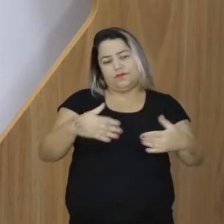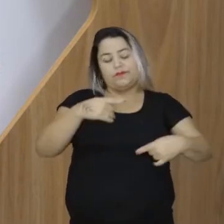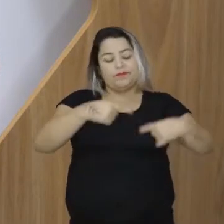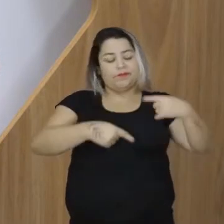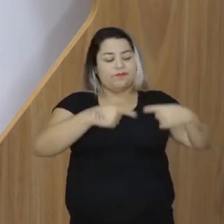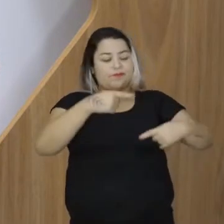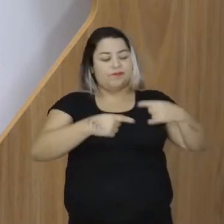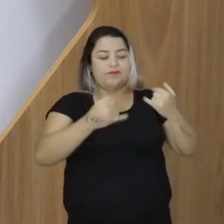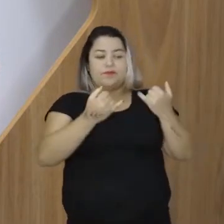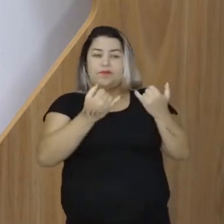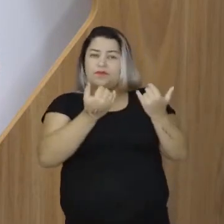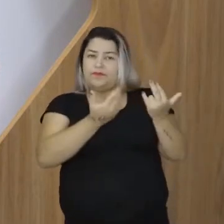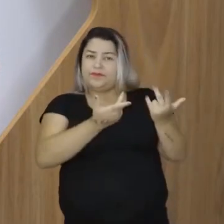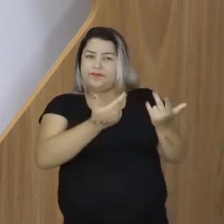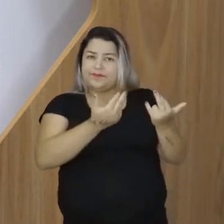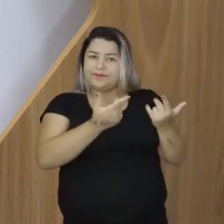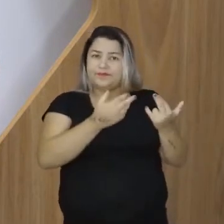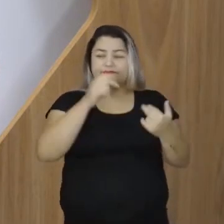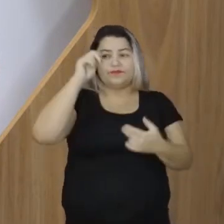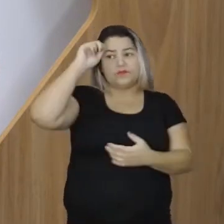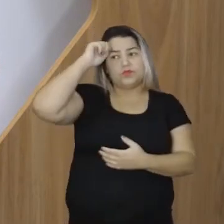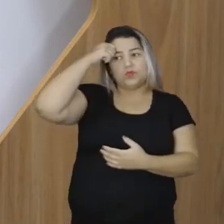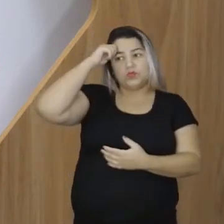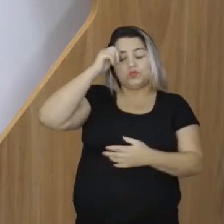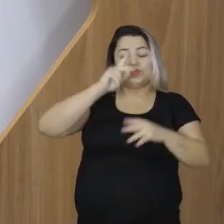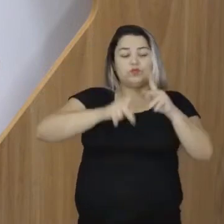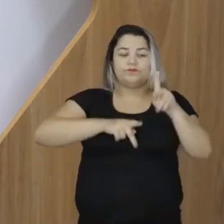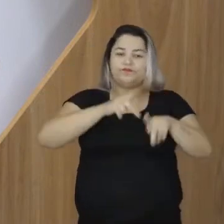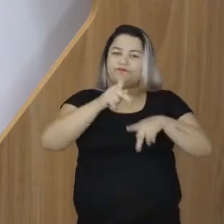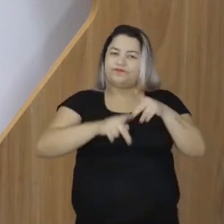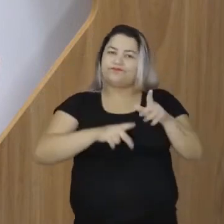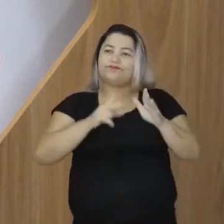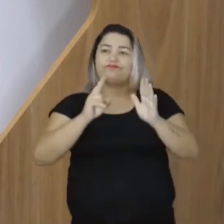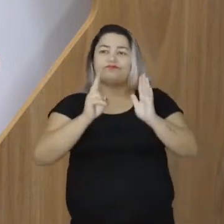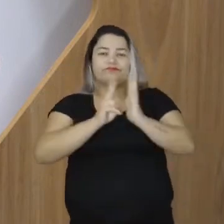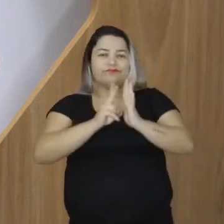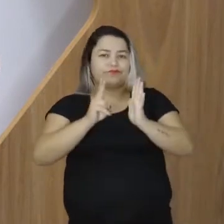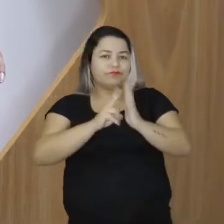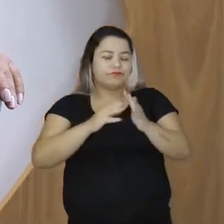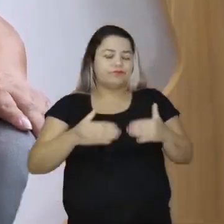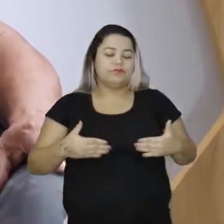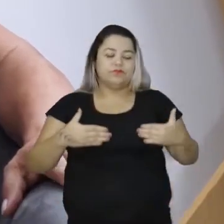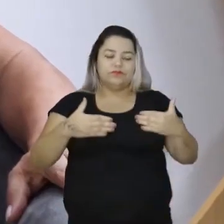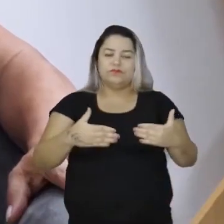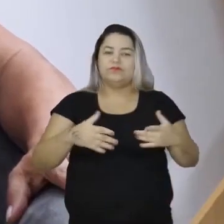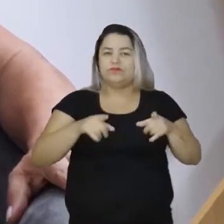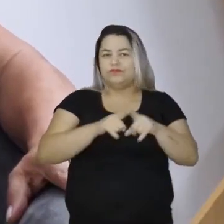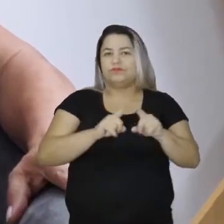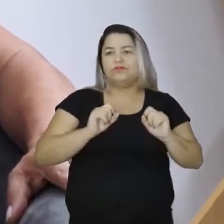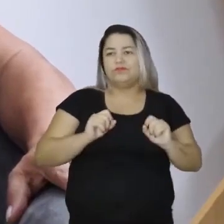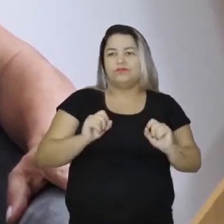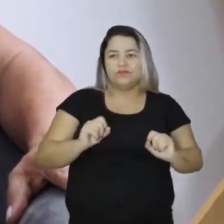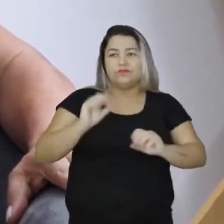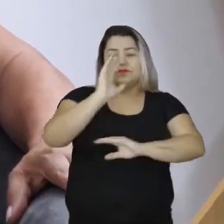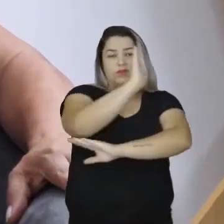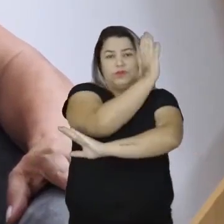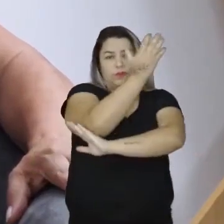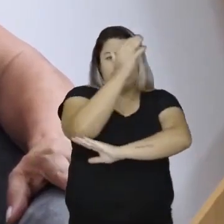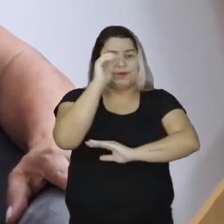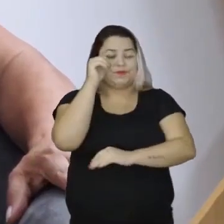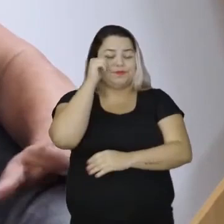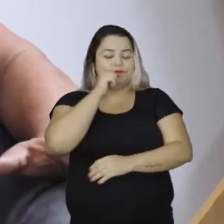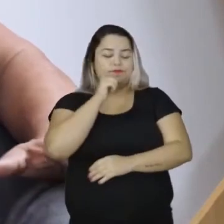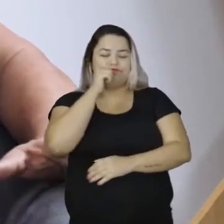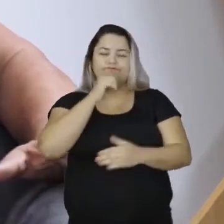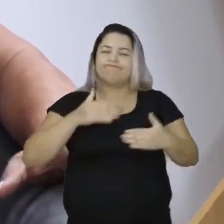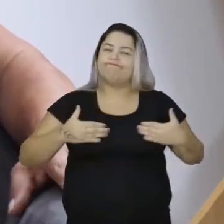da igualdade racial, dos povos indígenas, do Ministério do Meio Ambiente, as mulheres que estão também no